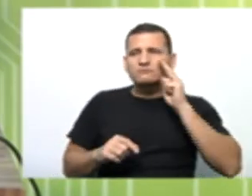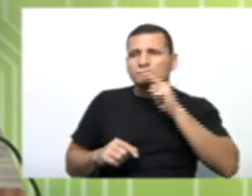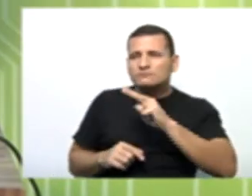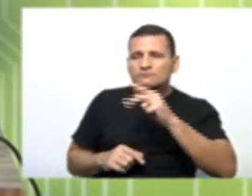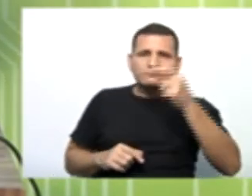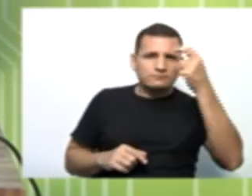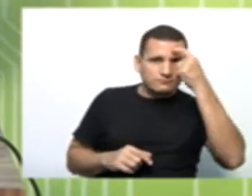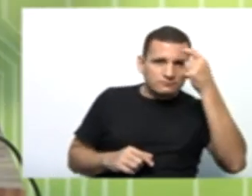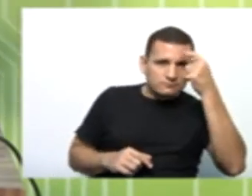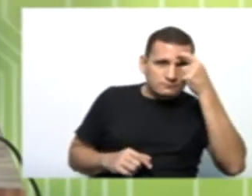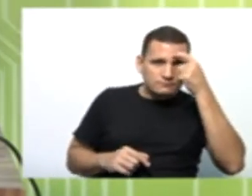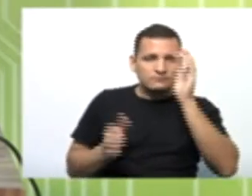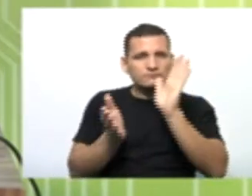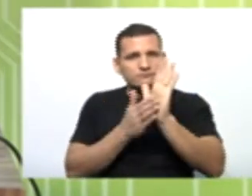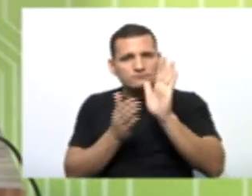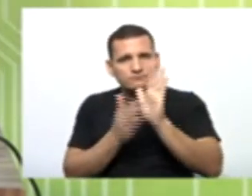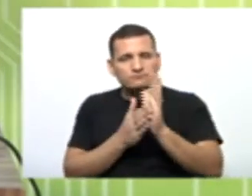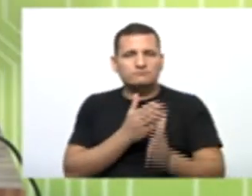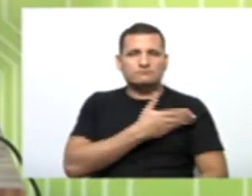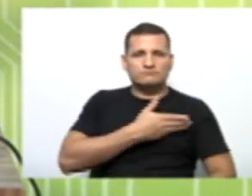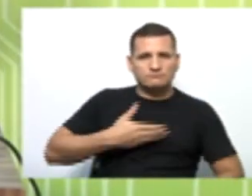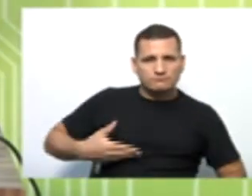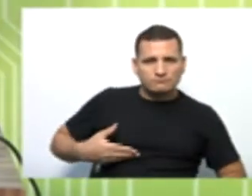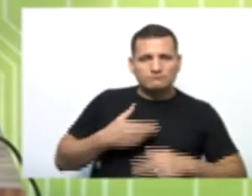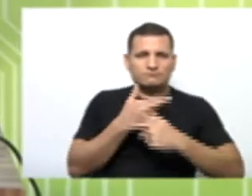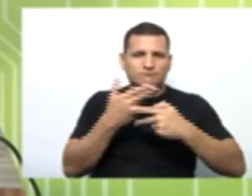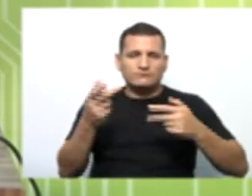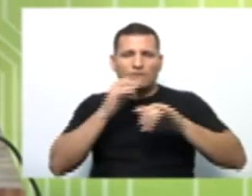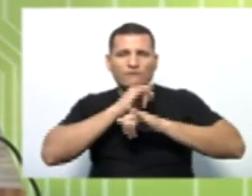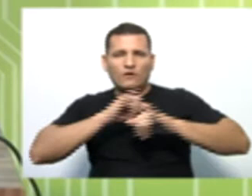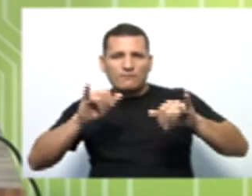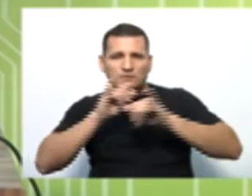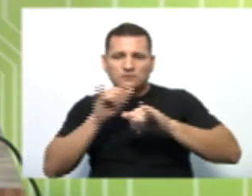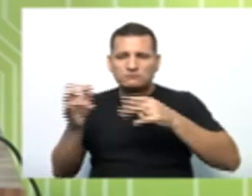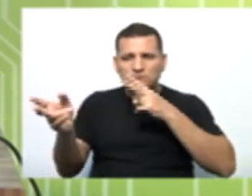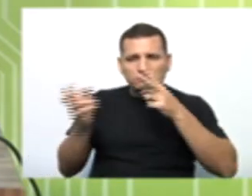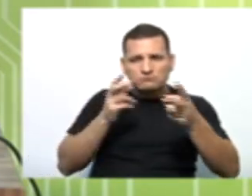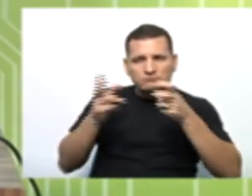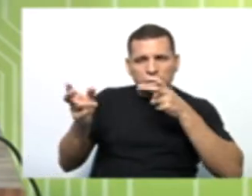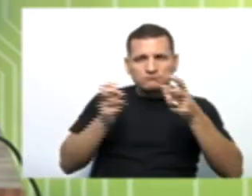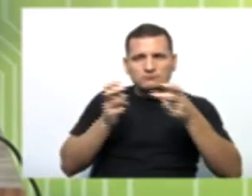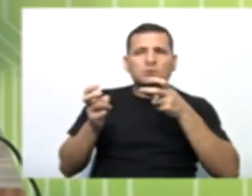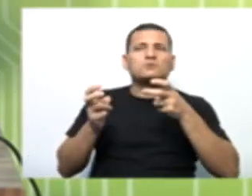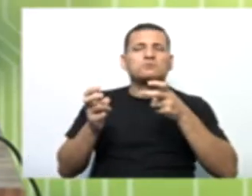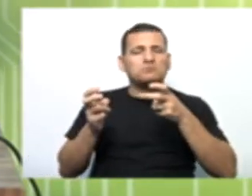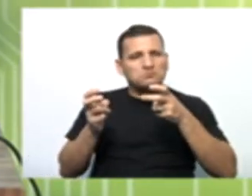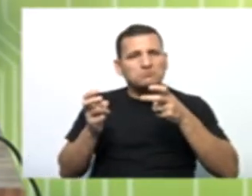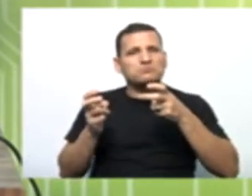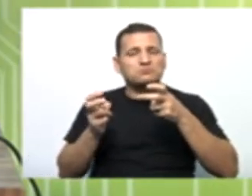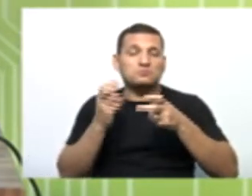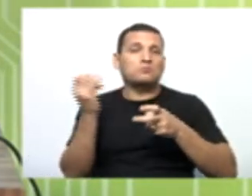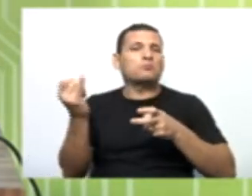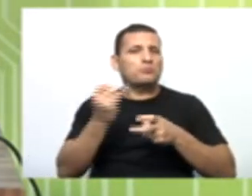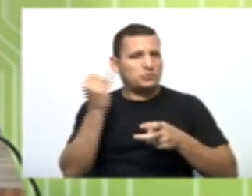conscientização promovidas pelos governos, pelas empresas, eu comecei a perceber a importância de se utilizar o cinto